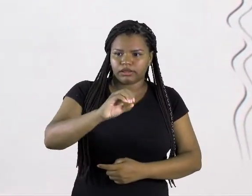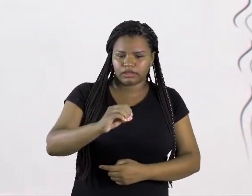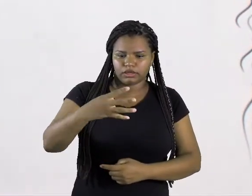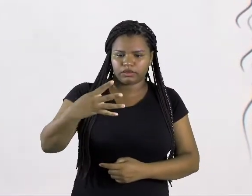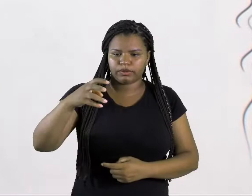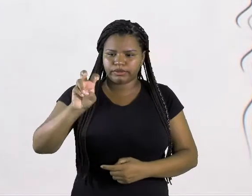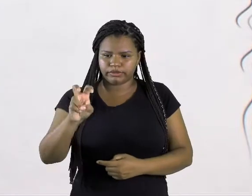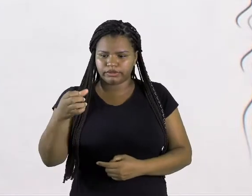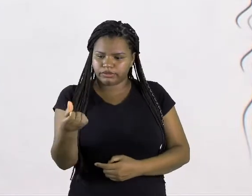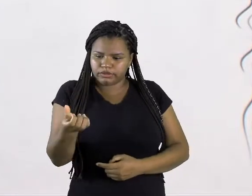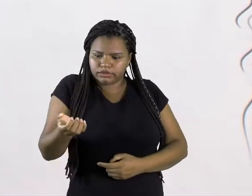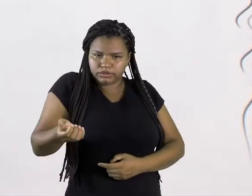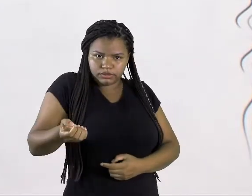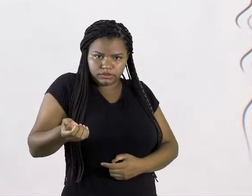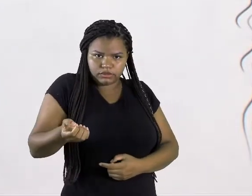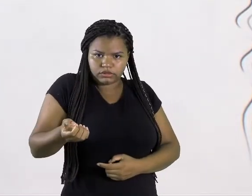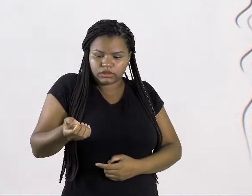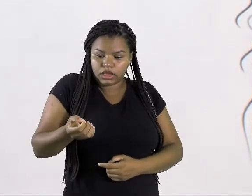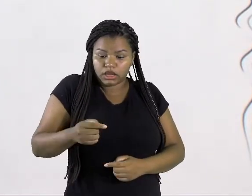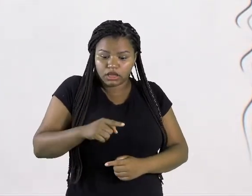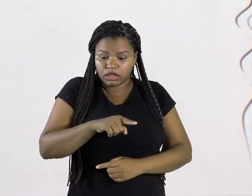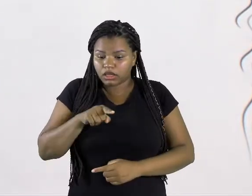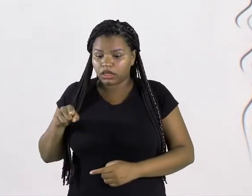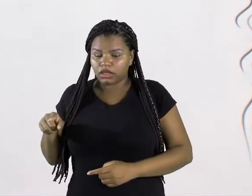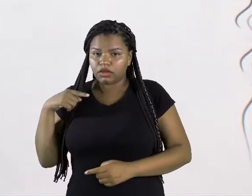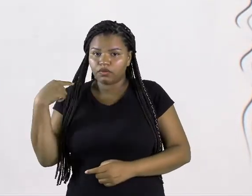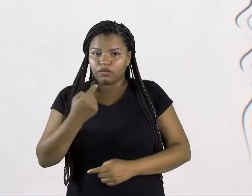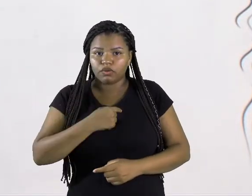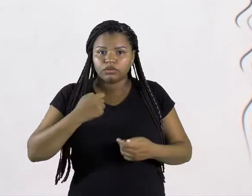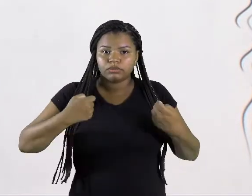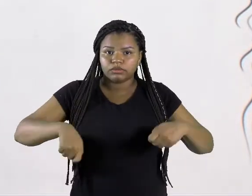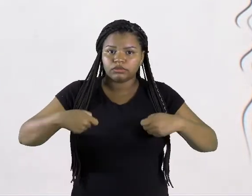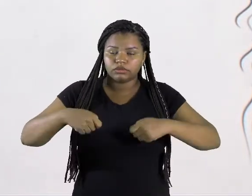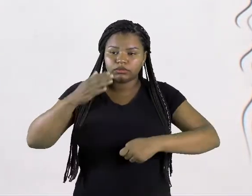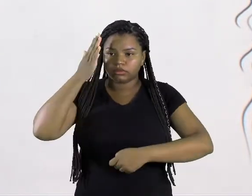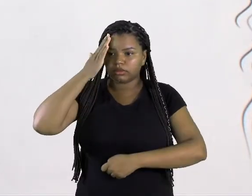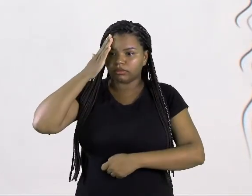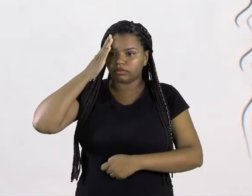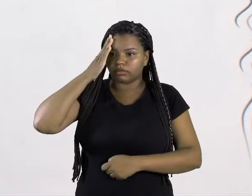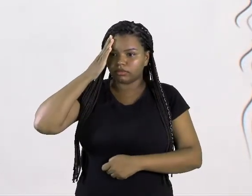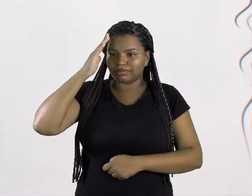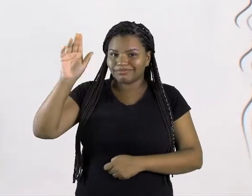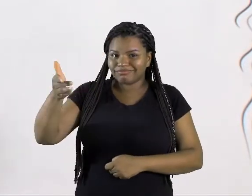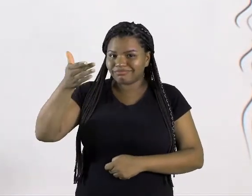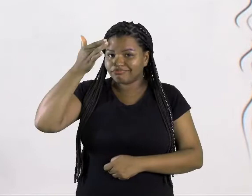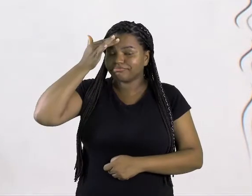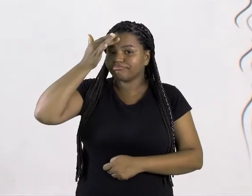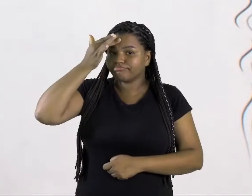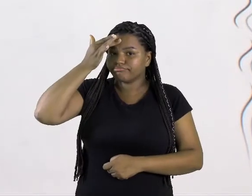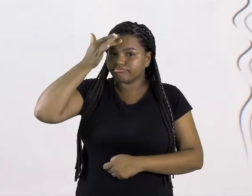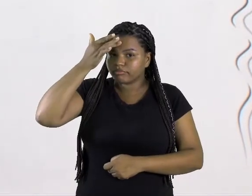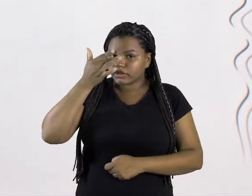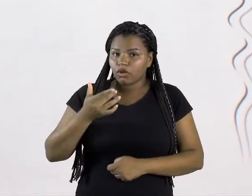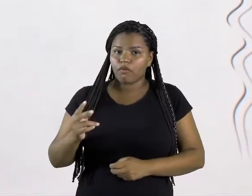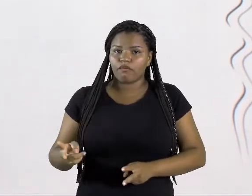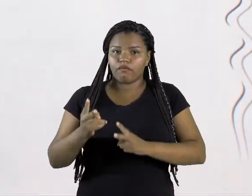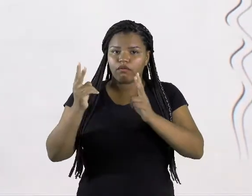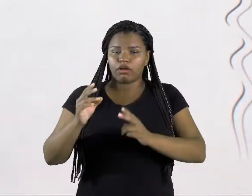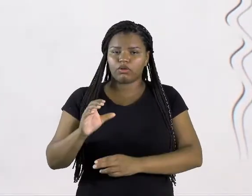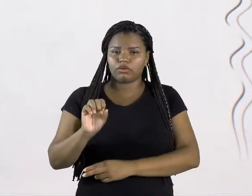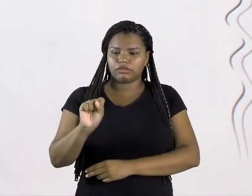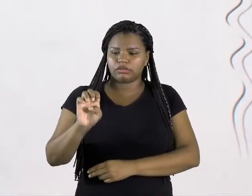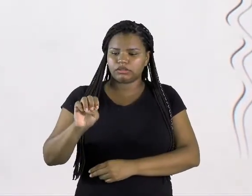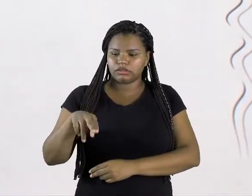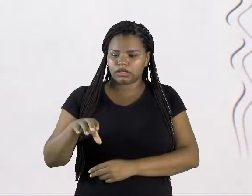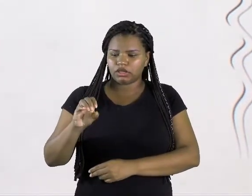Para esses ângulos, todos nós precisamos saber memorizado o valor do seno, cosseno e o tangente.